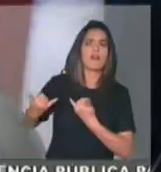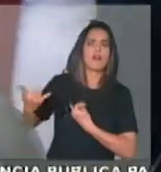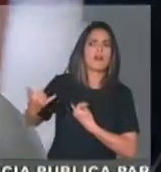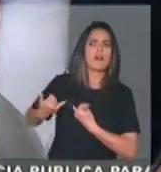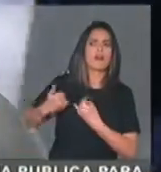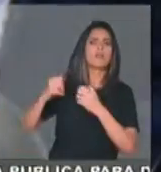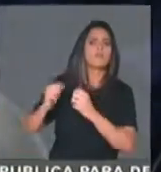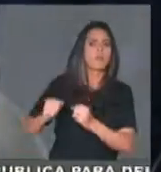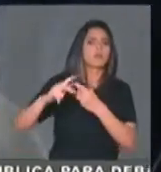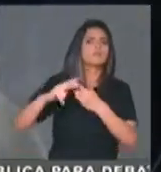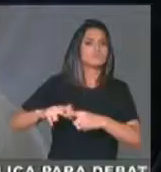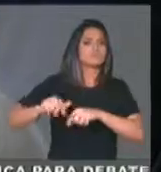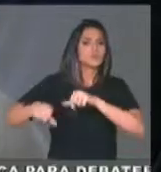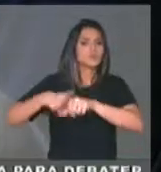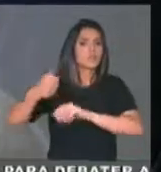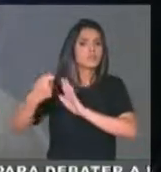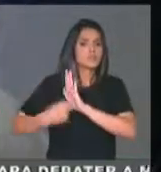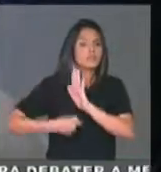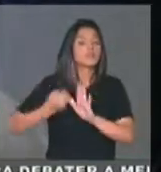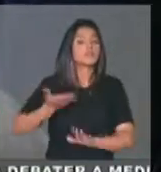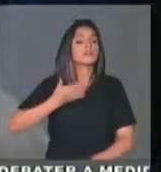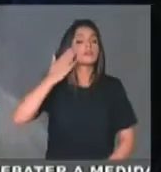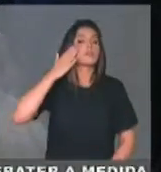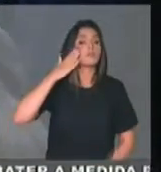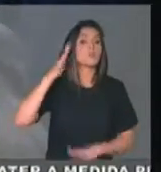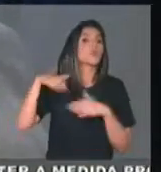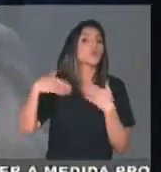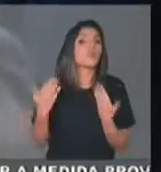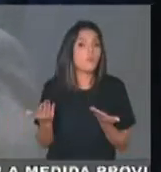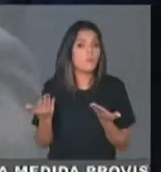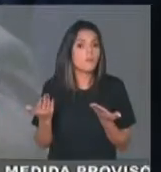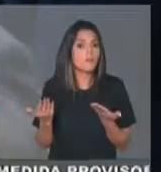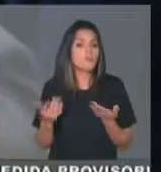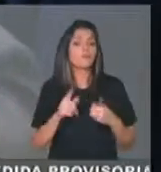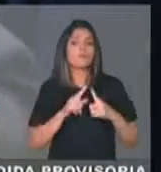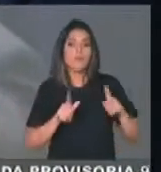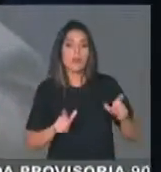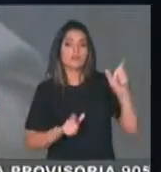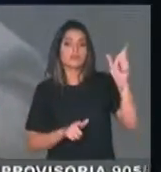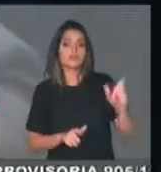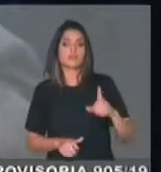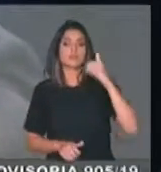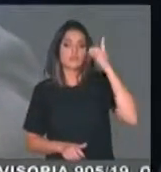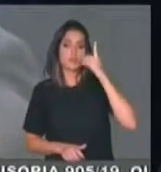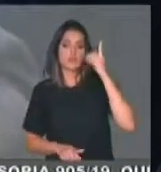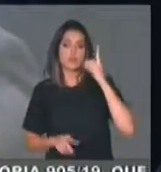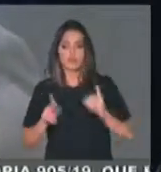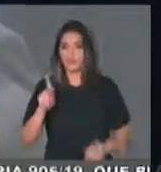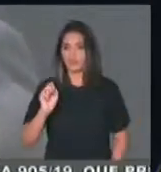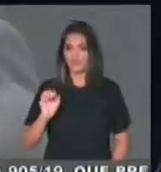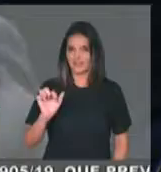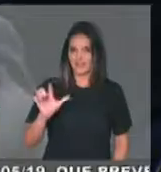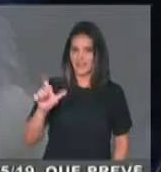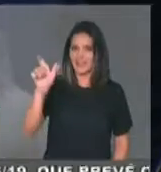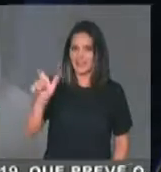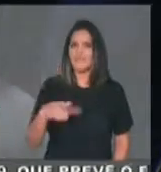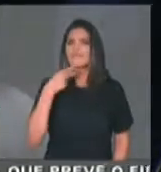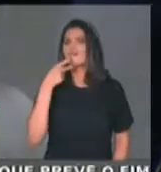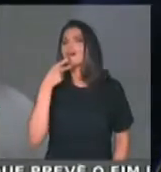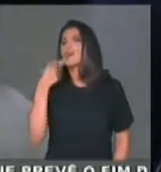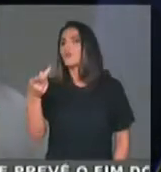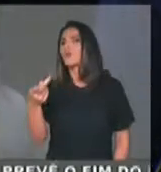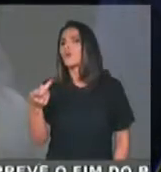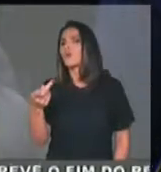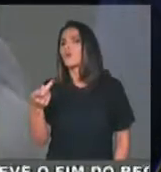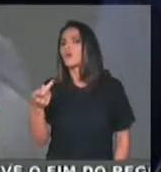haver alterações. Queremos saber disso. Mas o deputado do PSL disse ali do